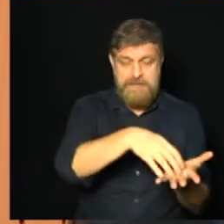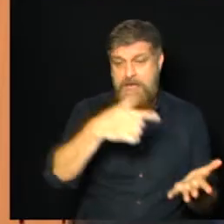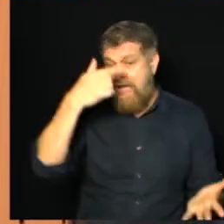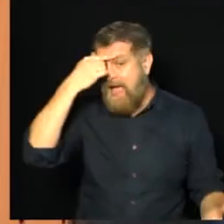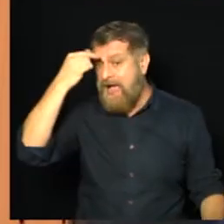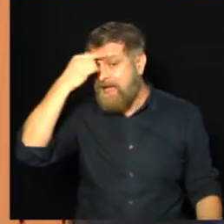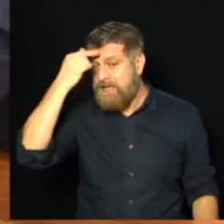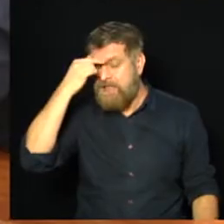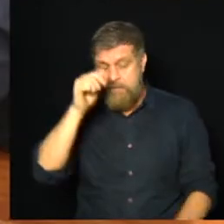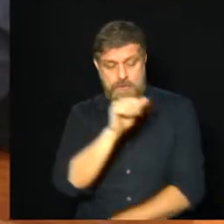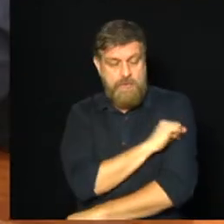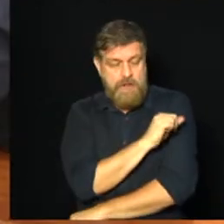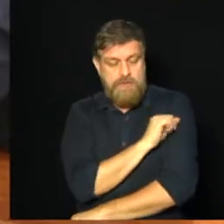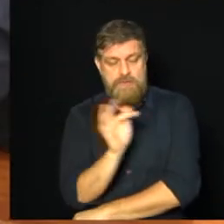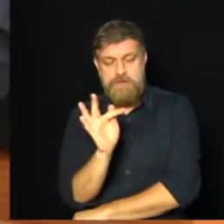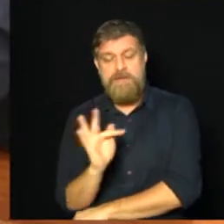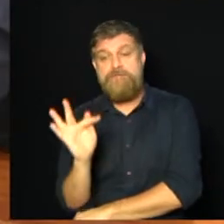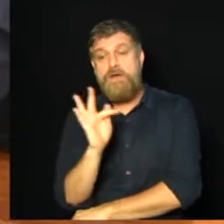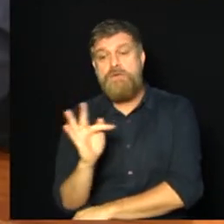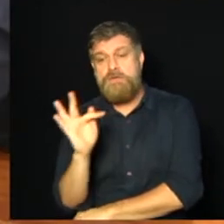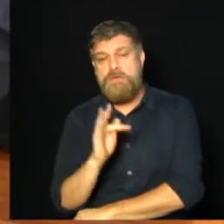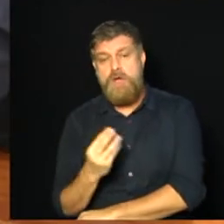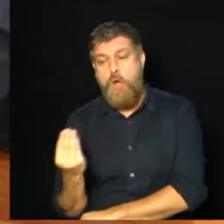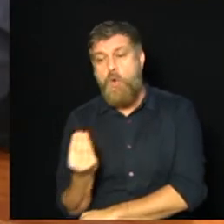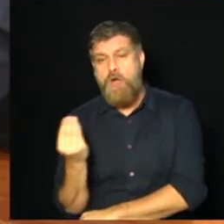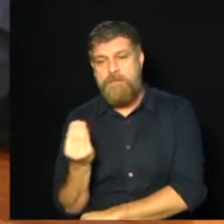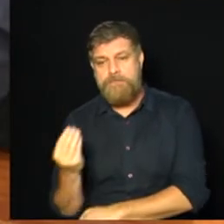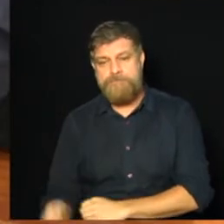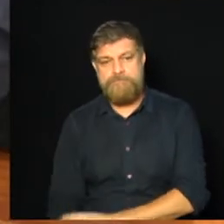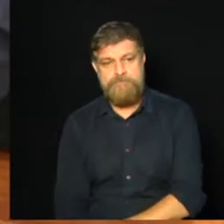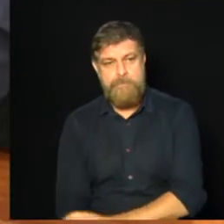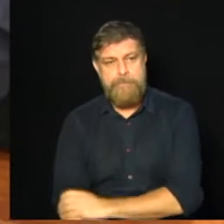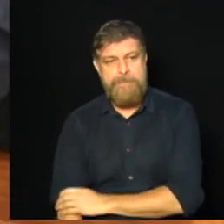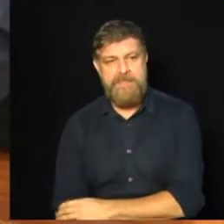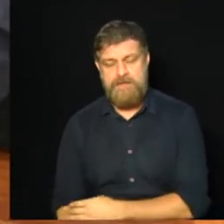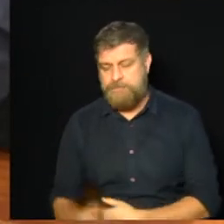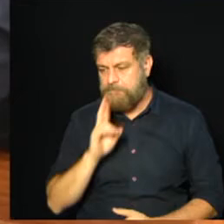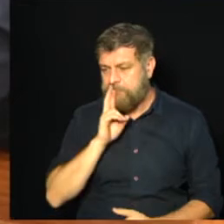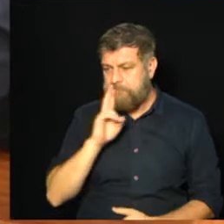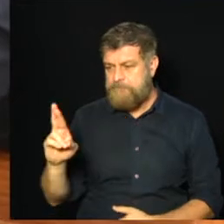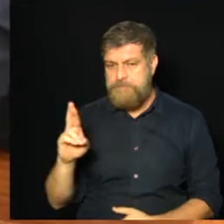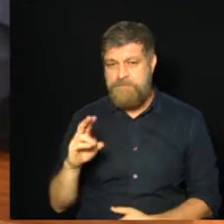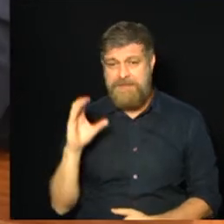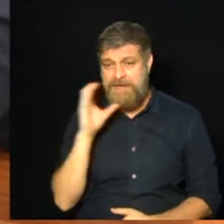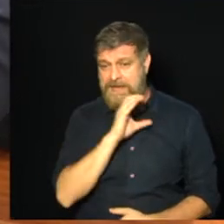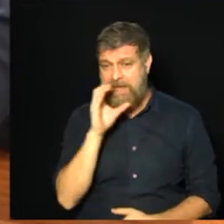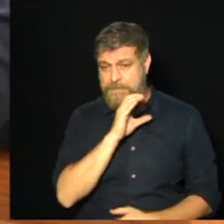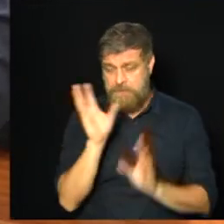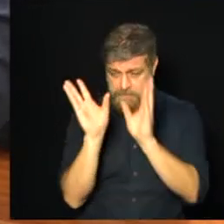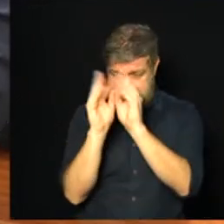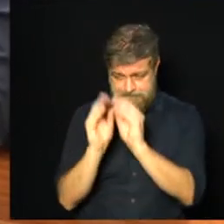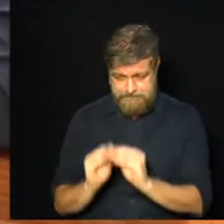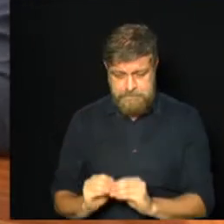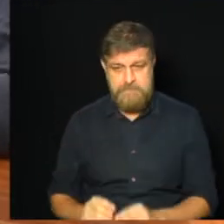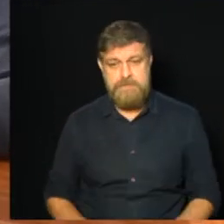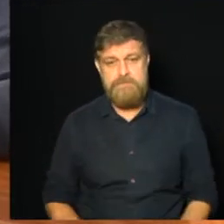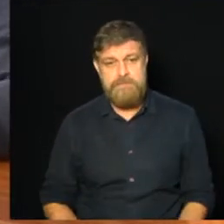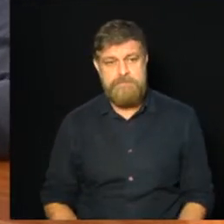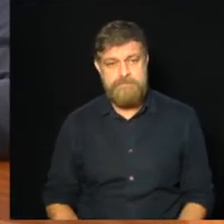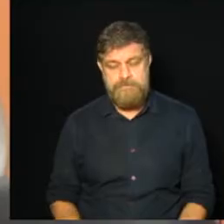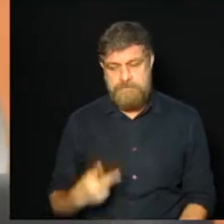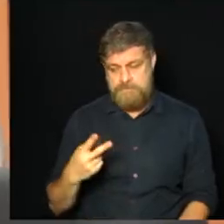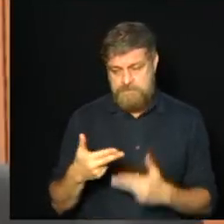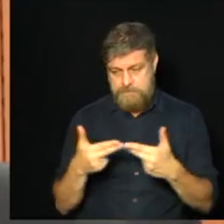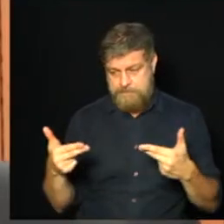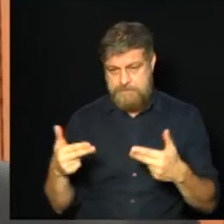obrigado. Bom, vamos tentar otimizar a resposta aqui para abreviar. Duas coisinhas.